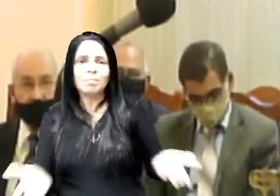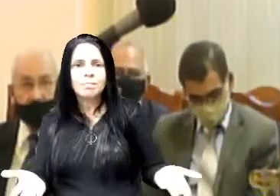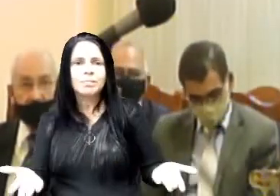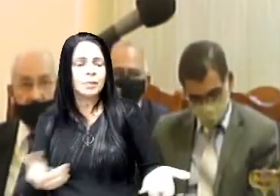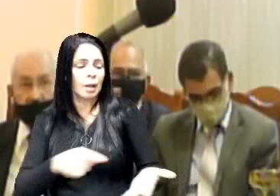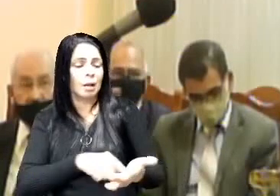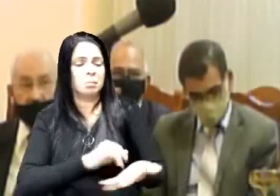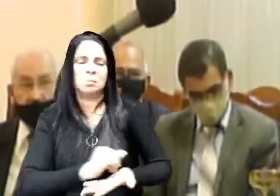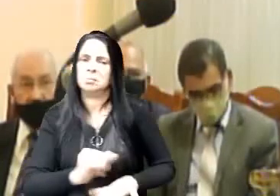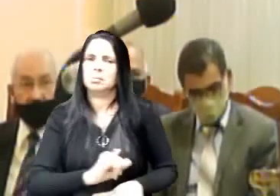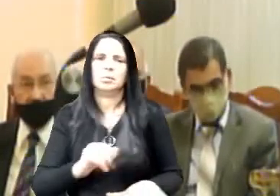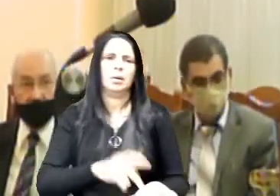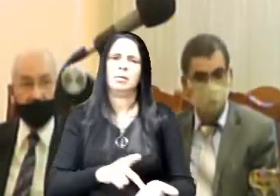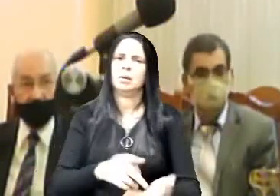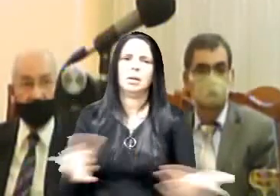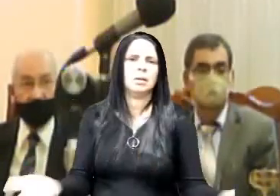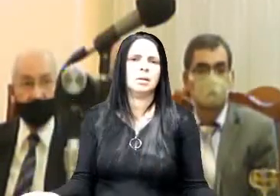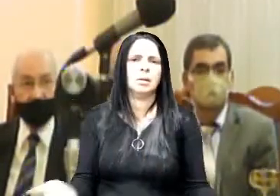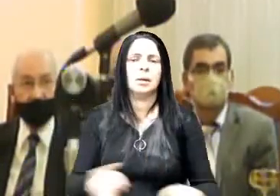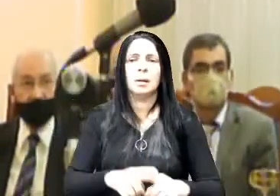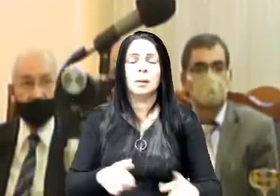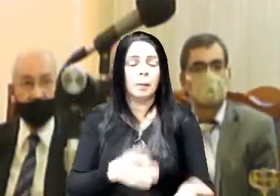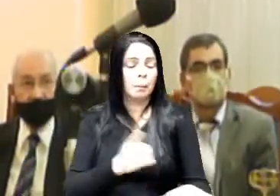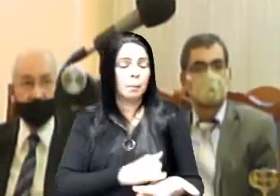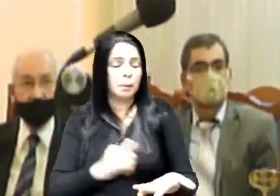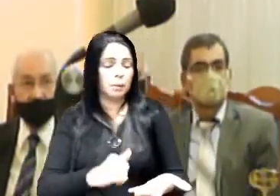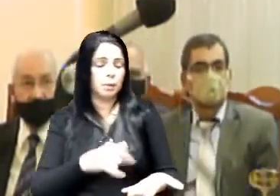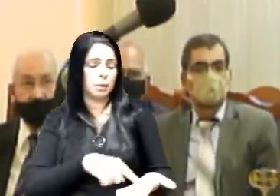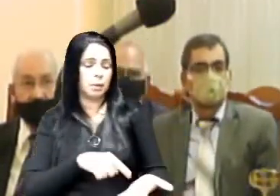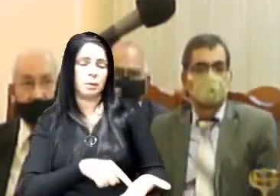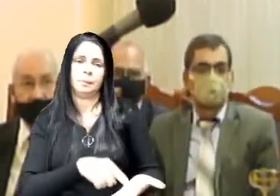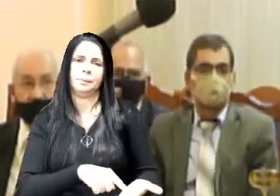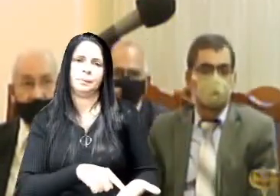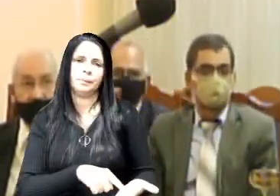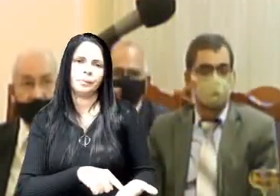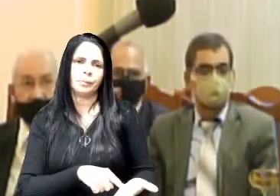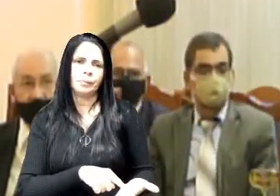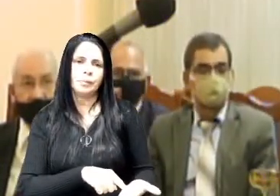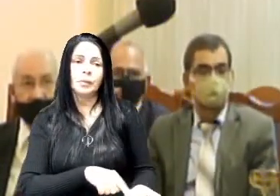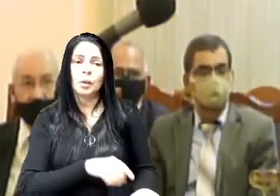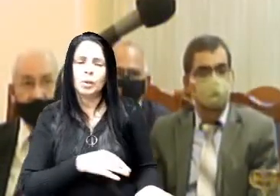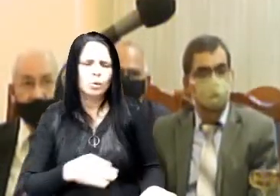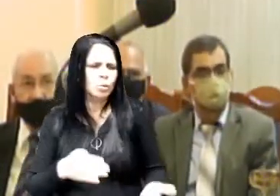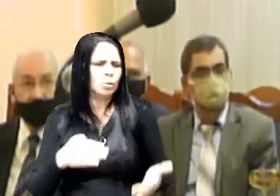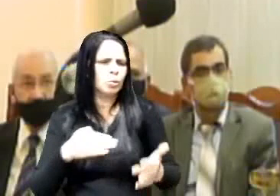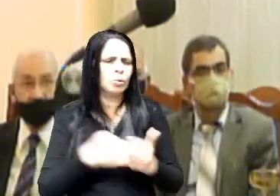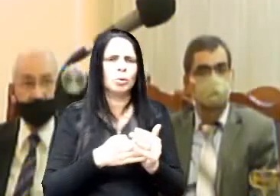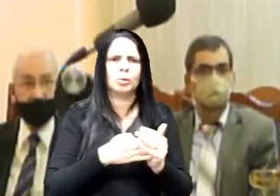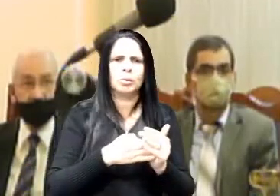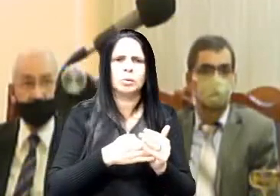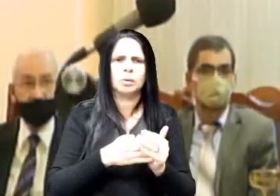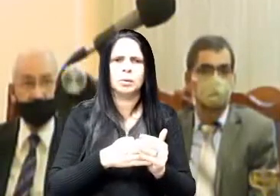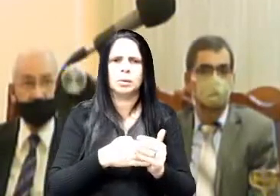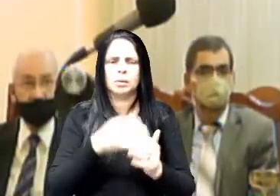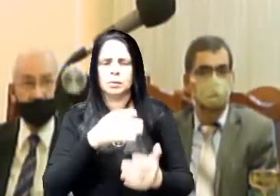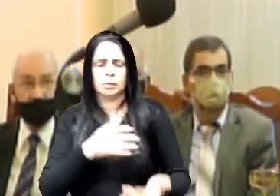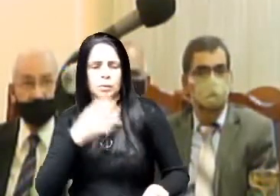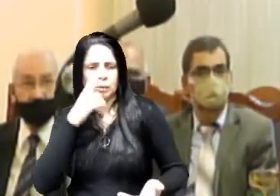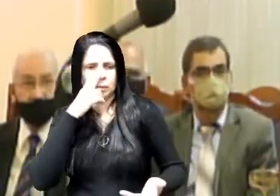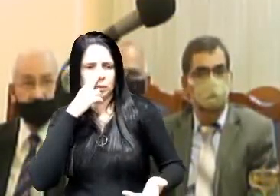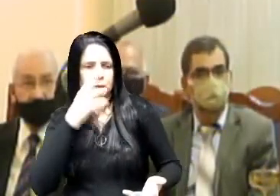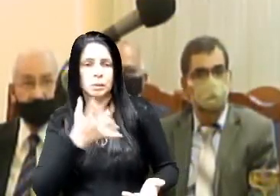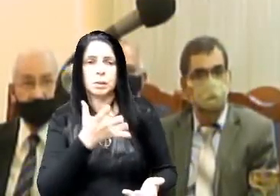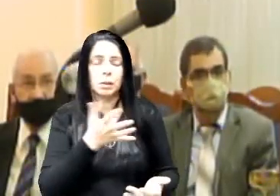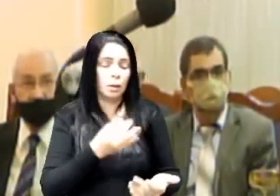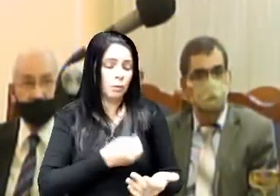verdade. E a Bíblia está dizendo lá, todos aqueles que querem viver piamente. Eu